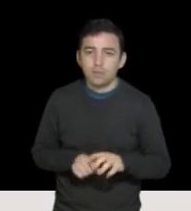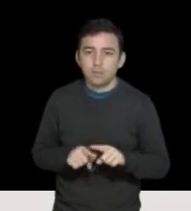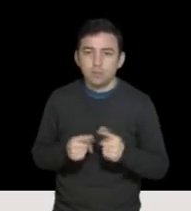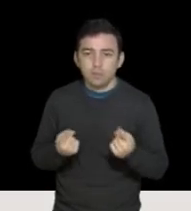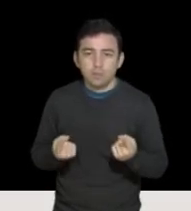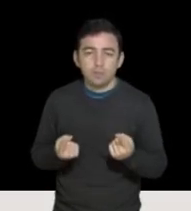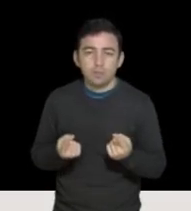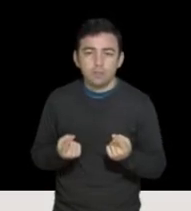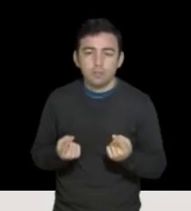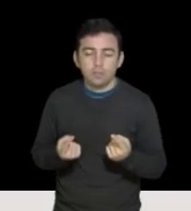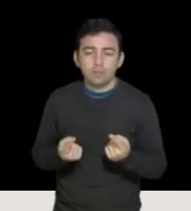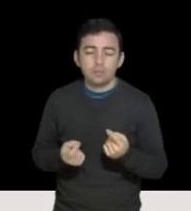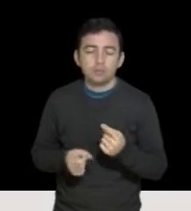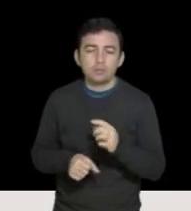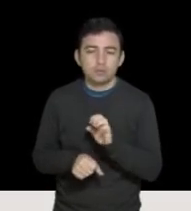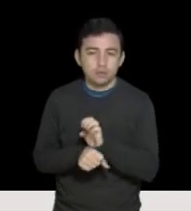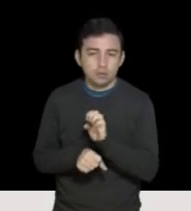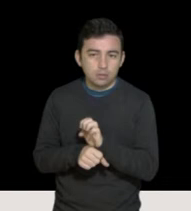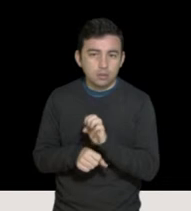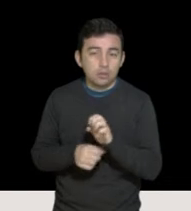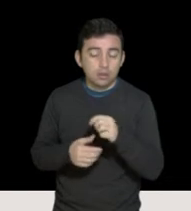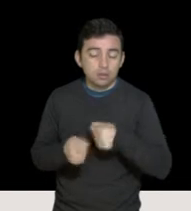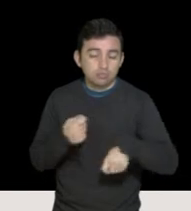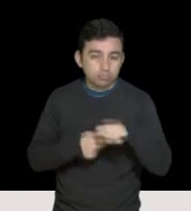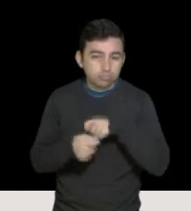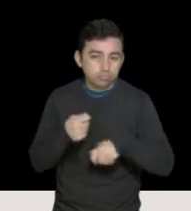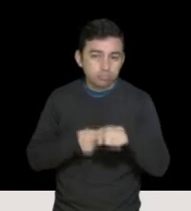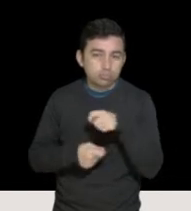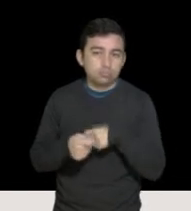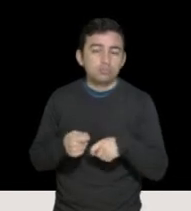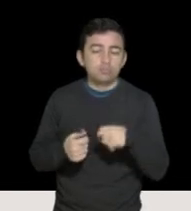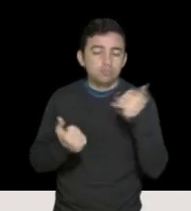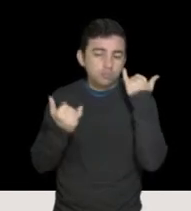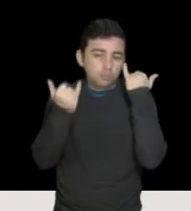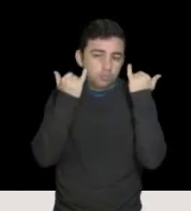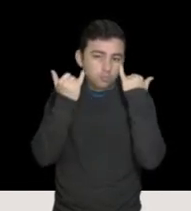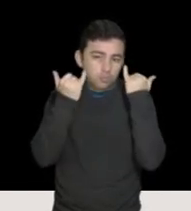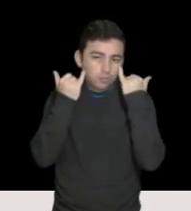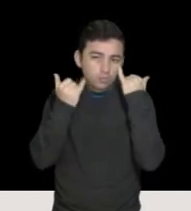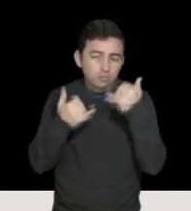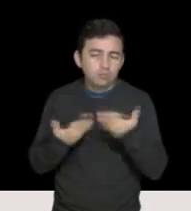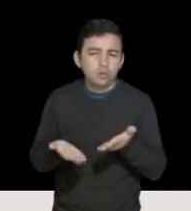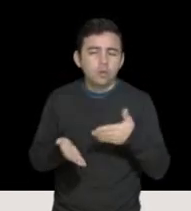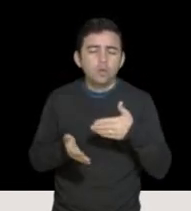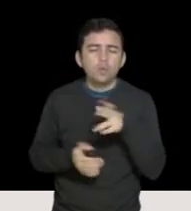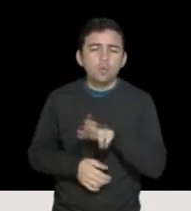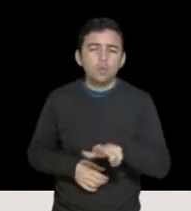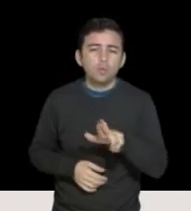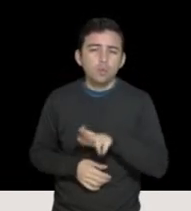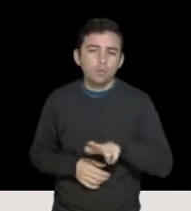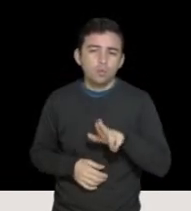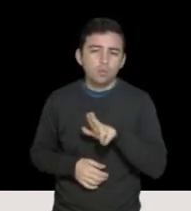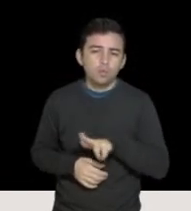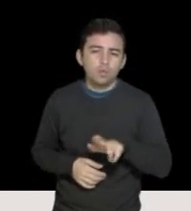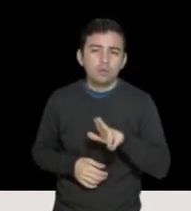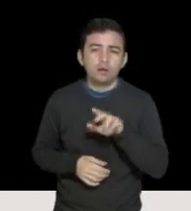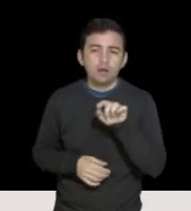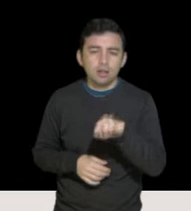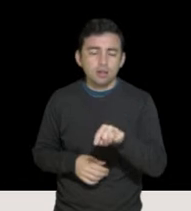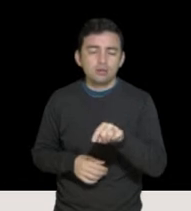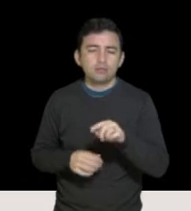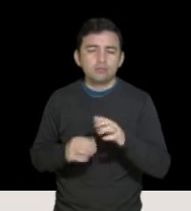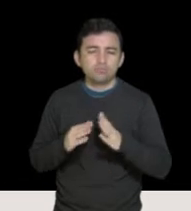secretário de Estado de Administração informações acerca da utilização do